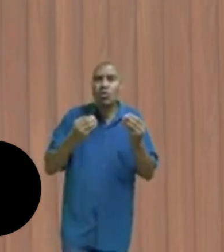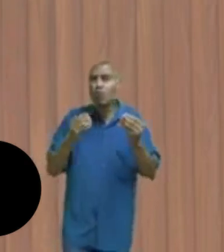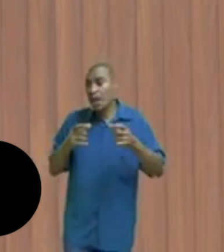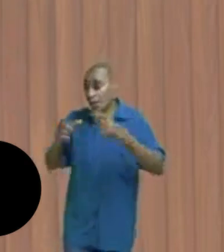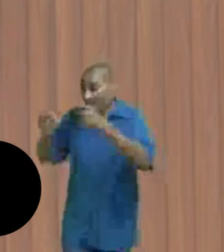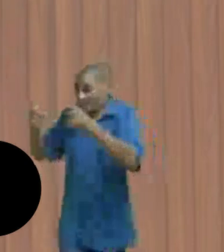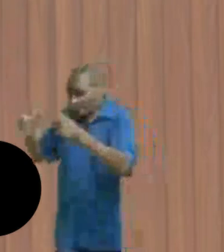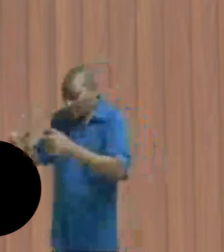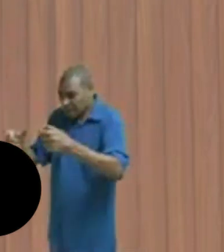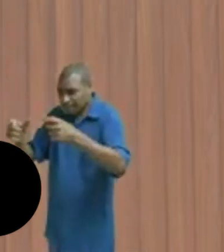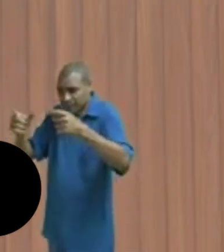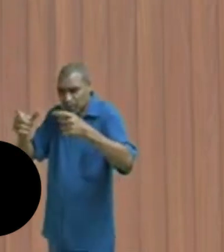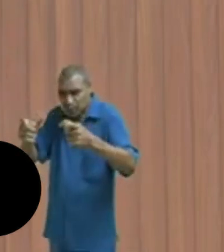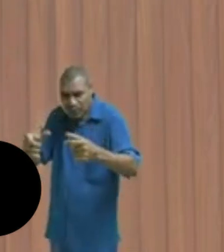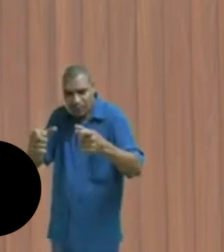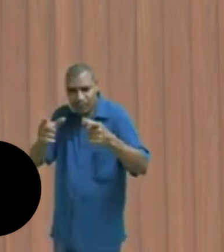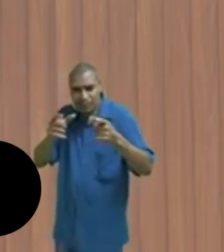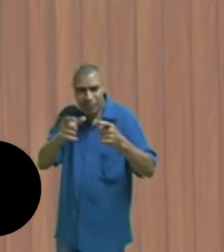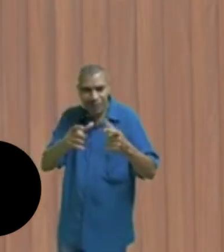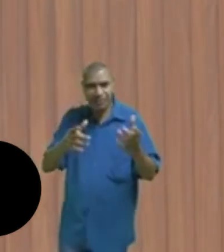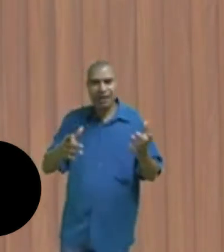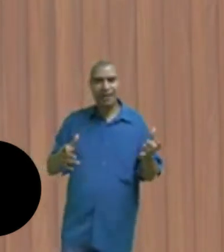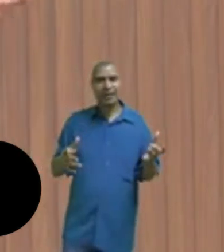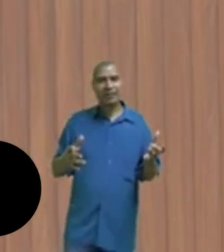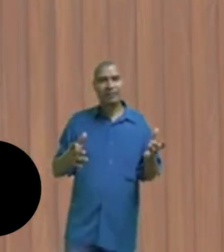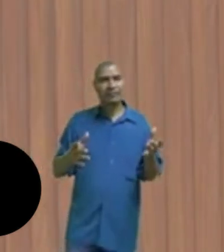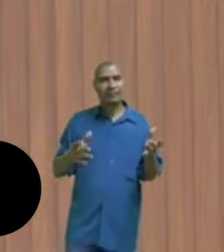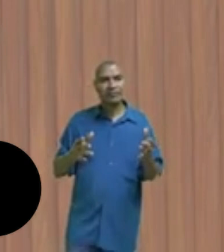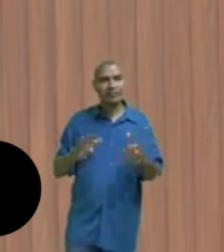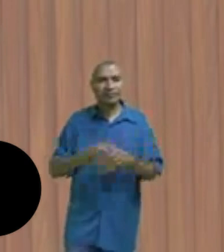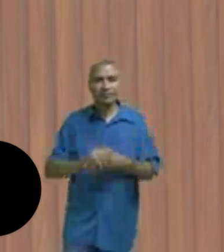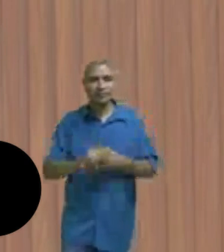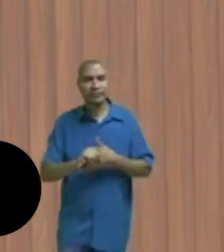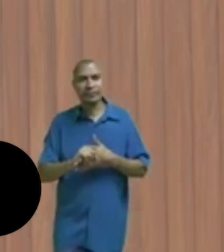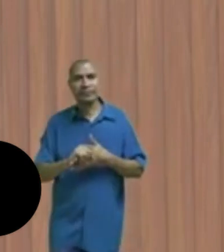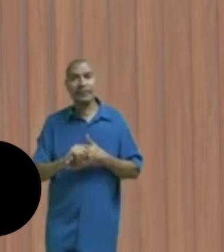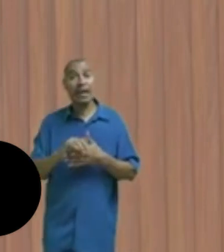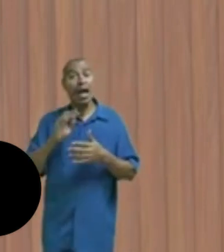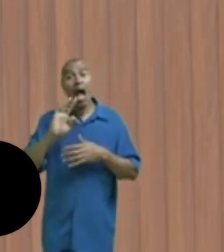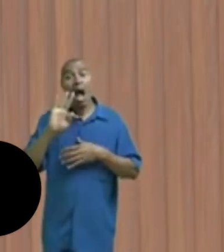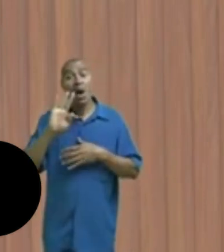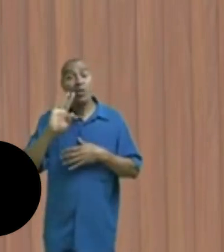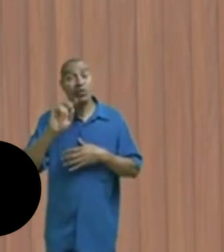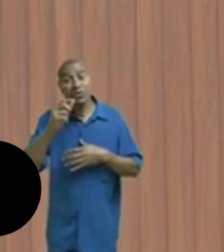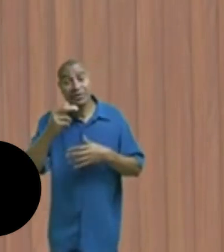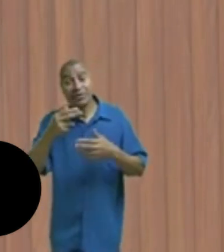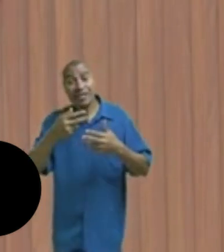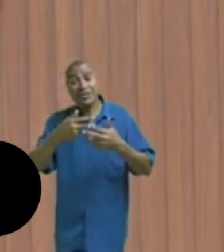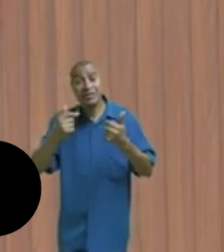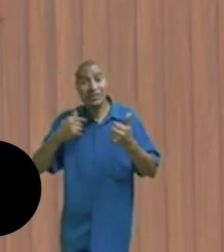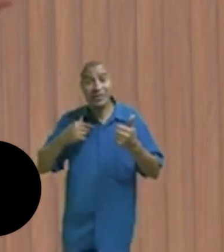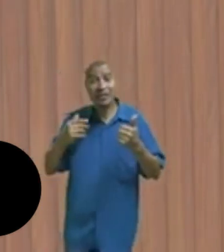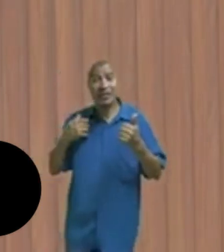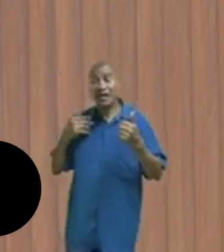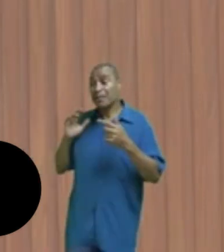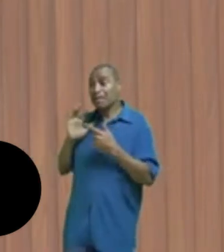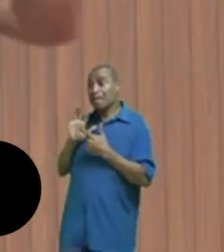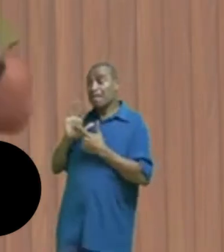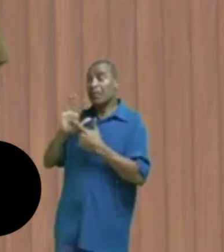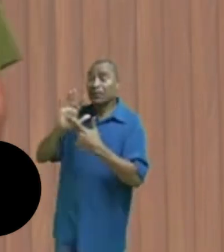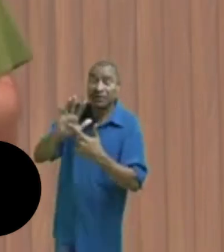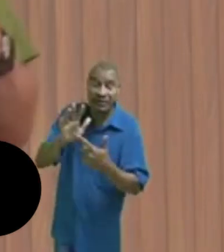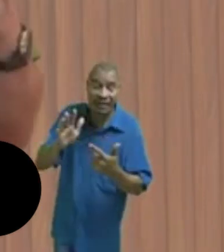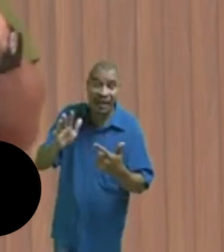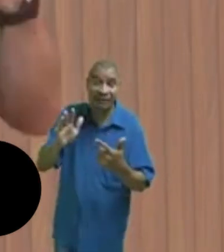espaço sagrado, a valorização da experiência religiosa, tudo isso para eles era o que apontava, era o que